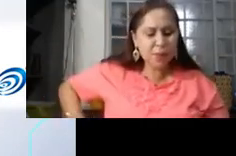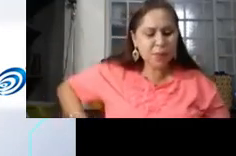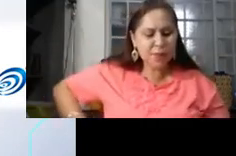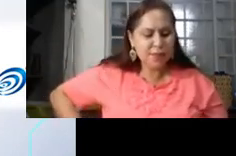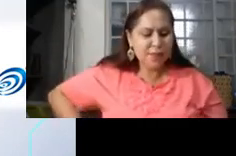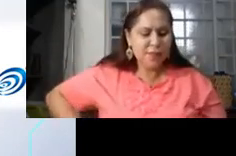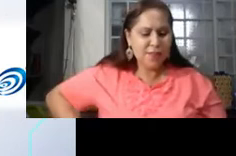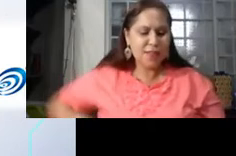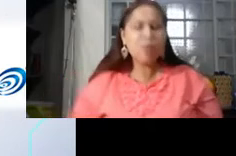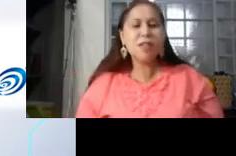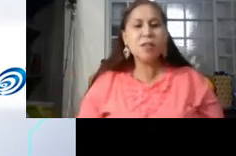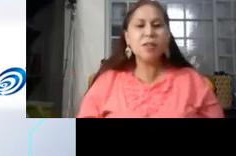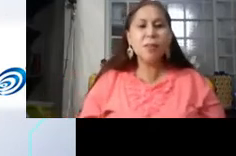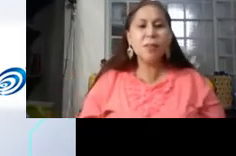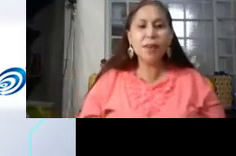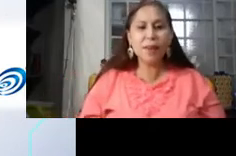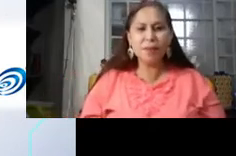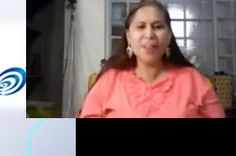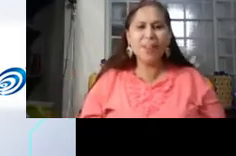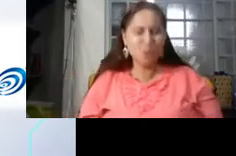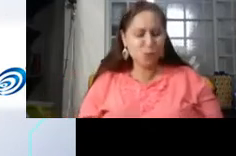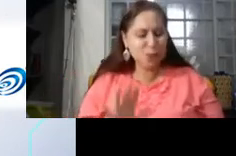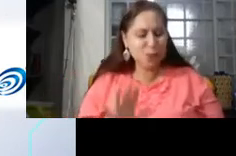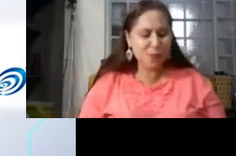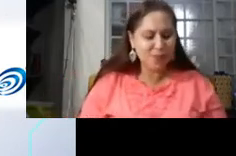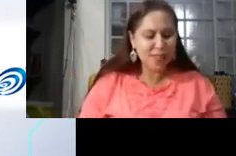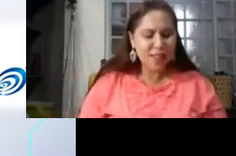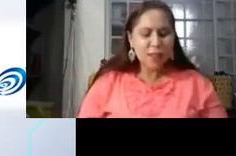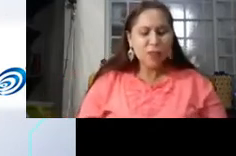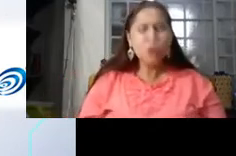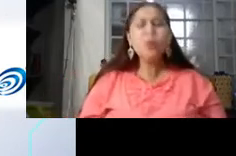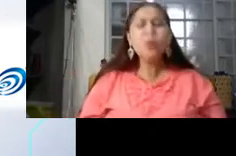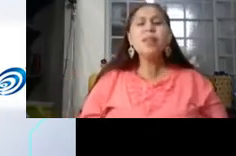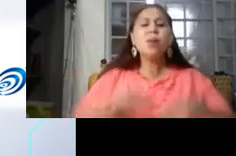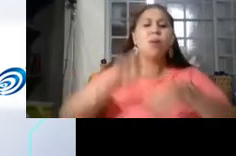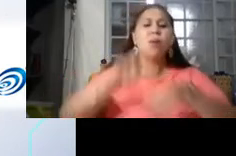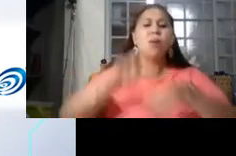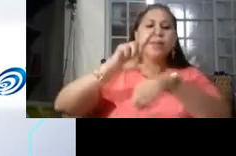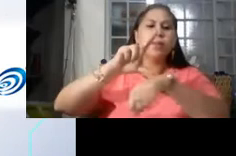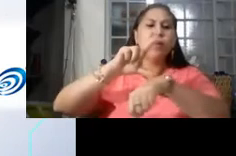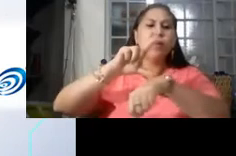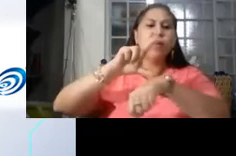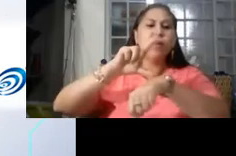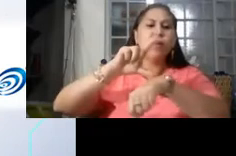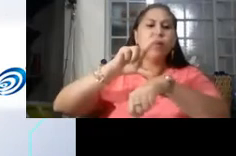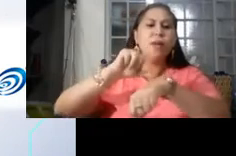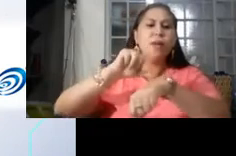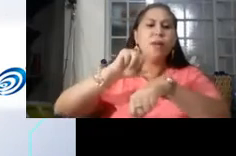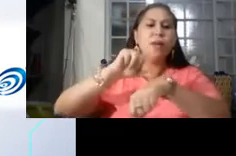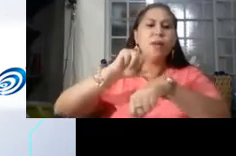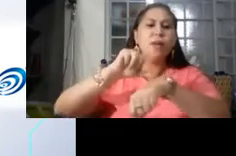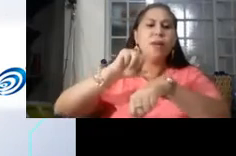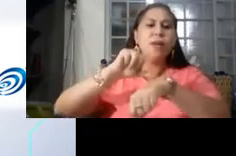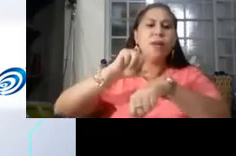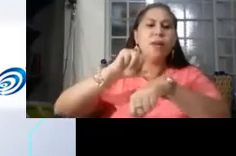Suprimiu. Na linguagem atual diz morreu, mas não suprimiu. 2 horas, hora, 2, ou pode